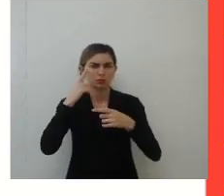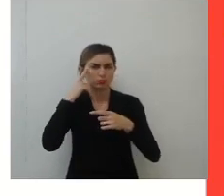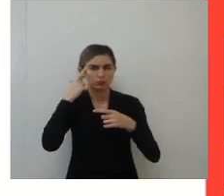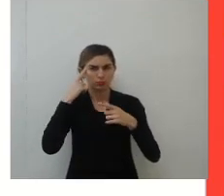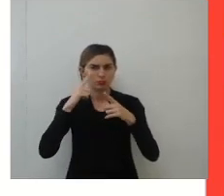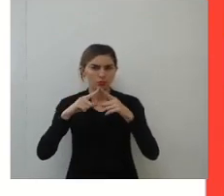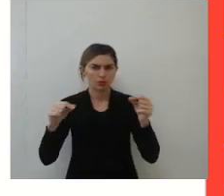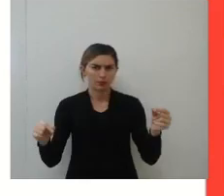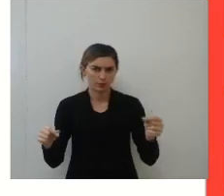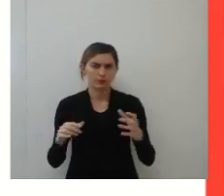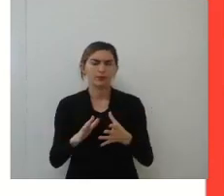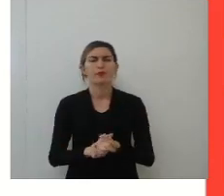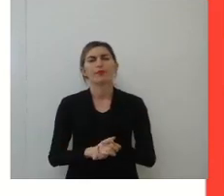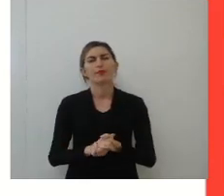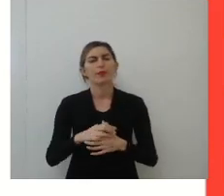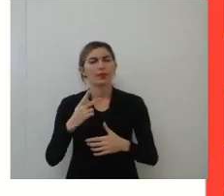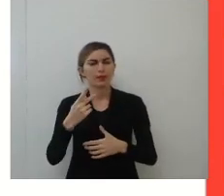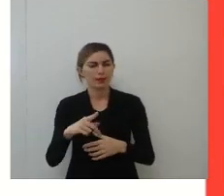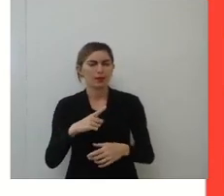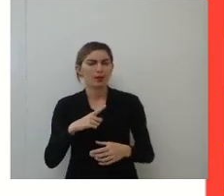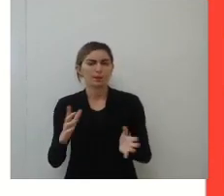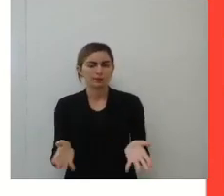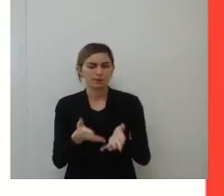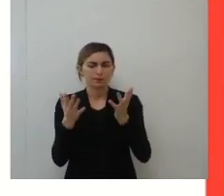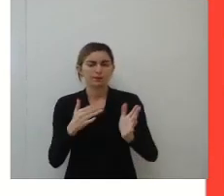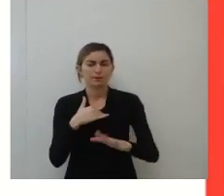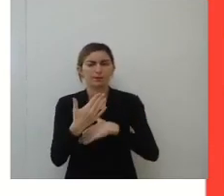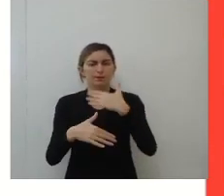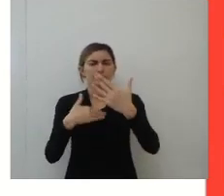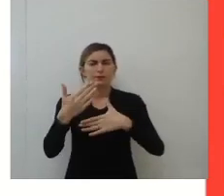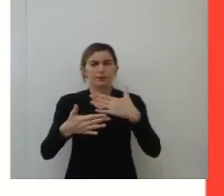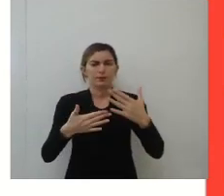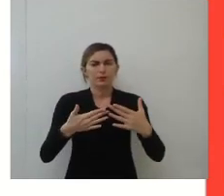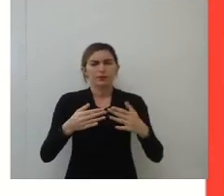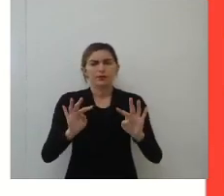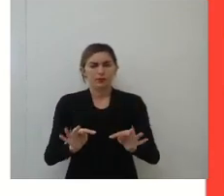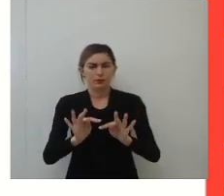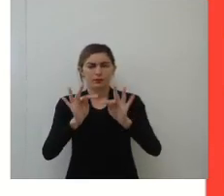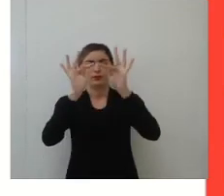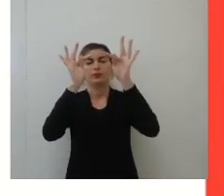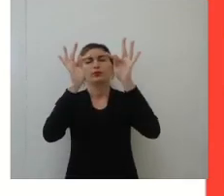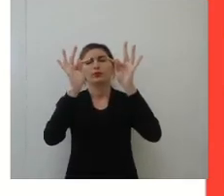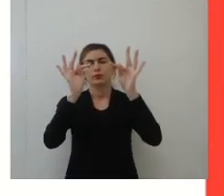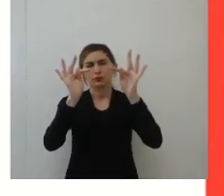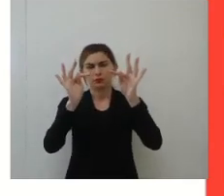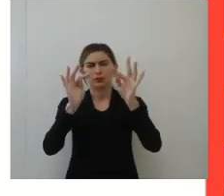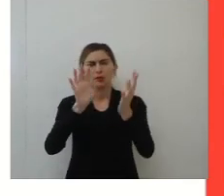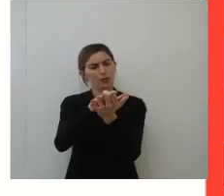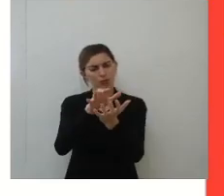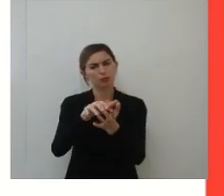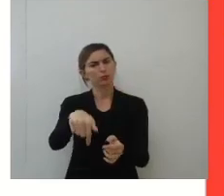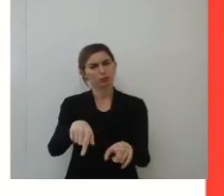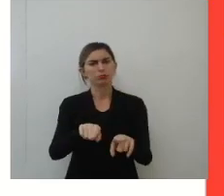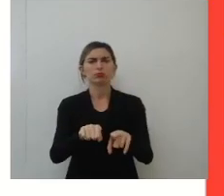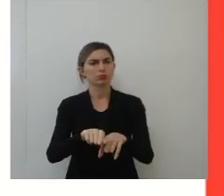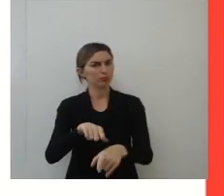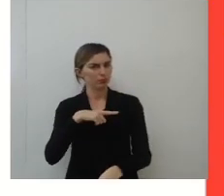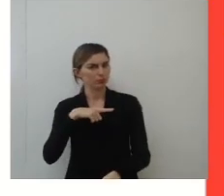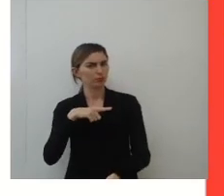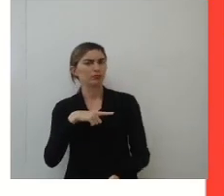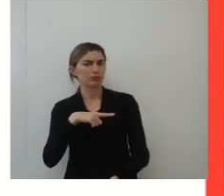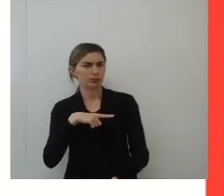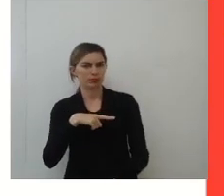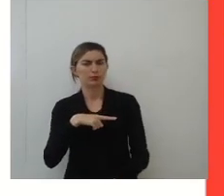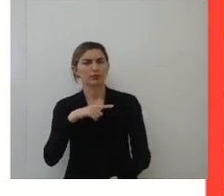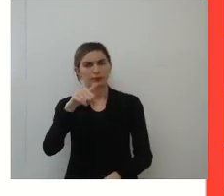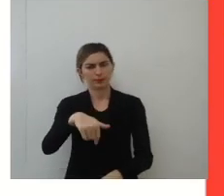japonesa. Então, ele vai promover o desenvolvimento desse grau tecnológico. Pernambuco também tem o seu, tá? A